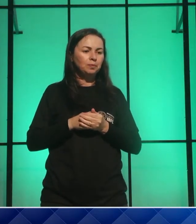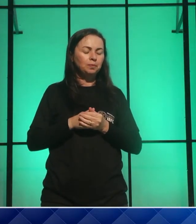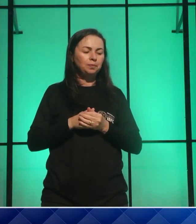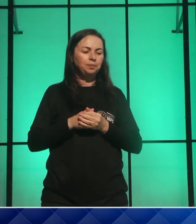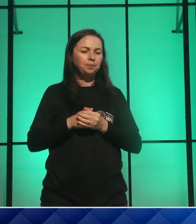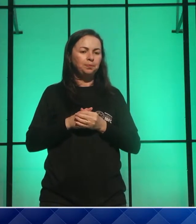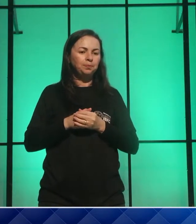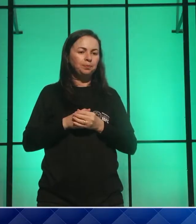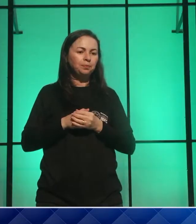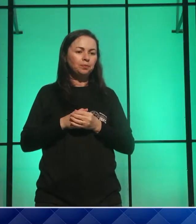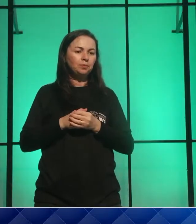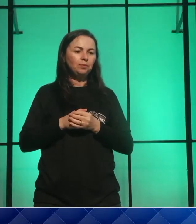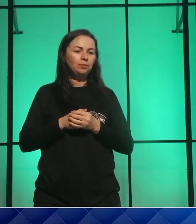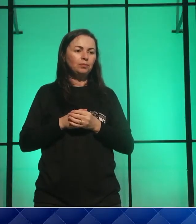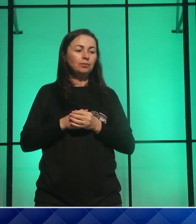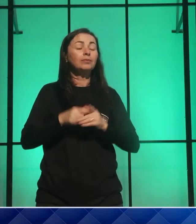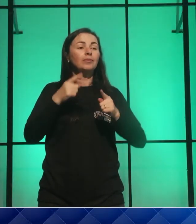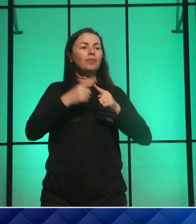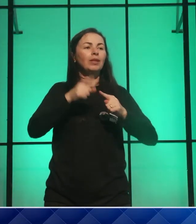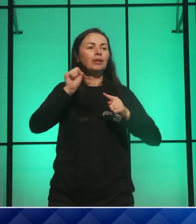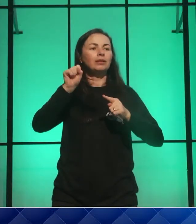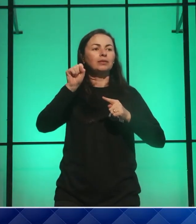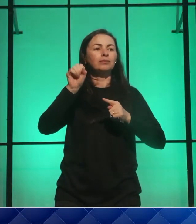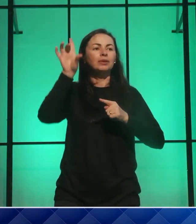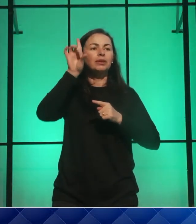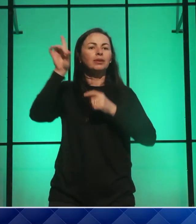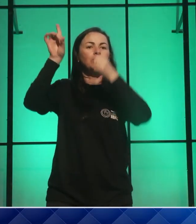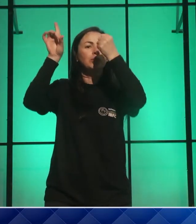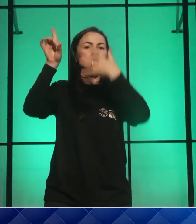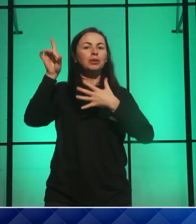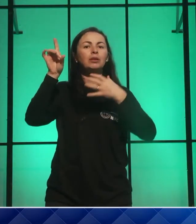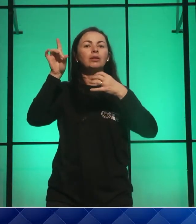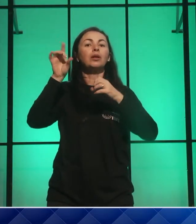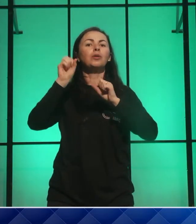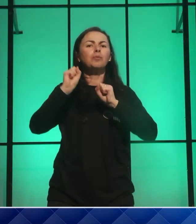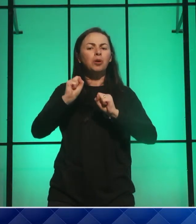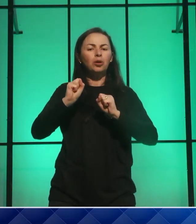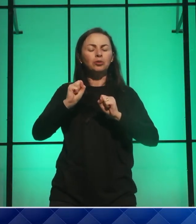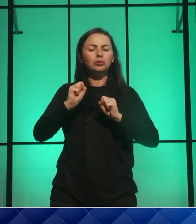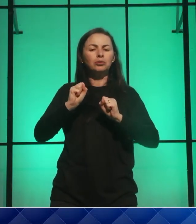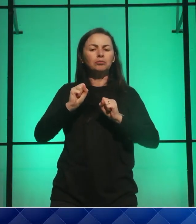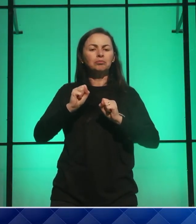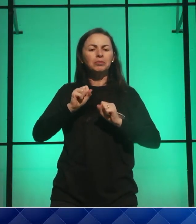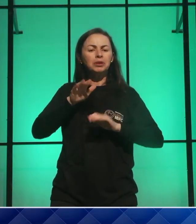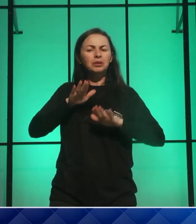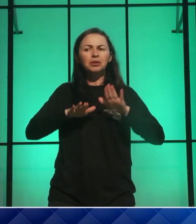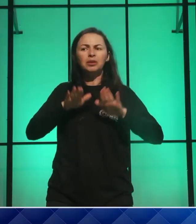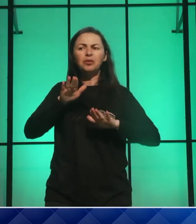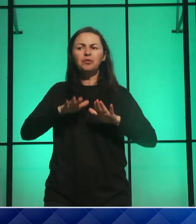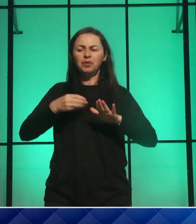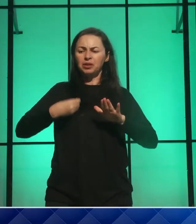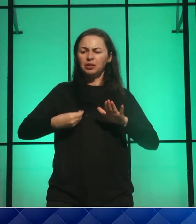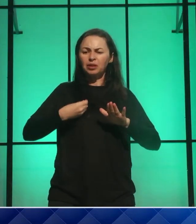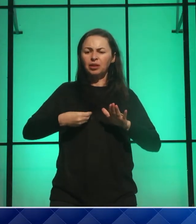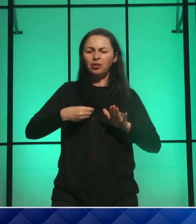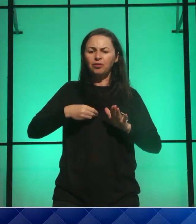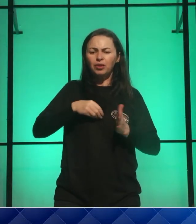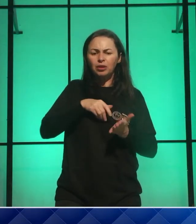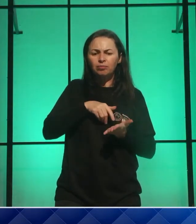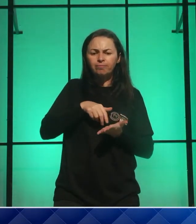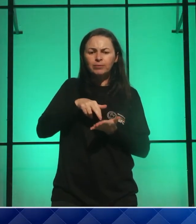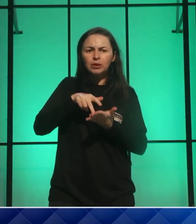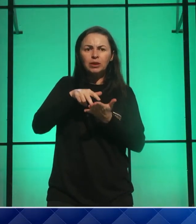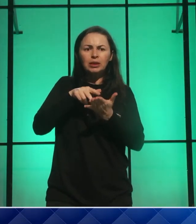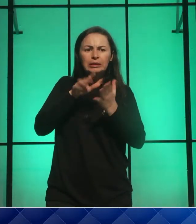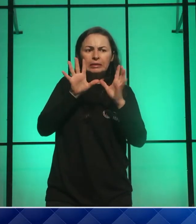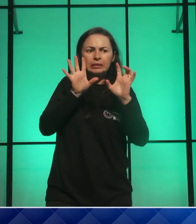Ele diz: mesmo que você ande Mesmo que a vida te leve a andar pelo vale da